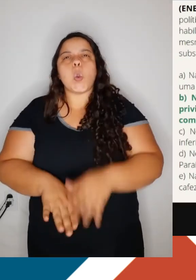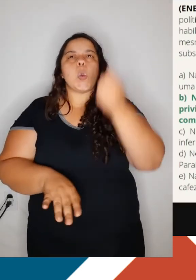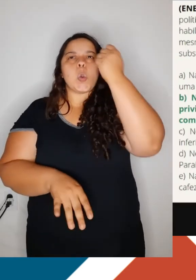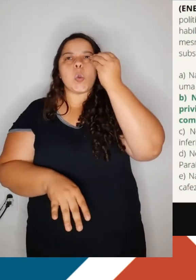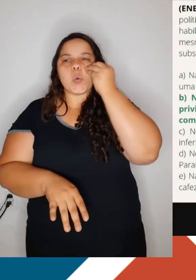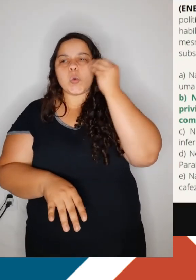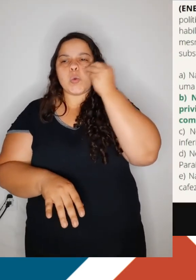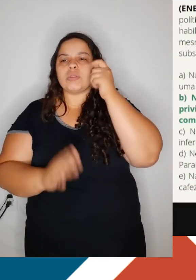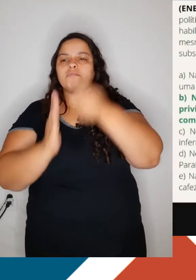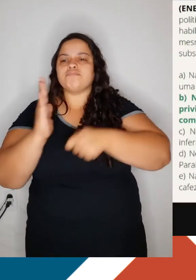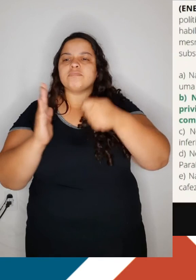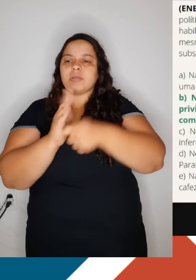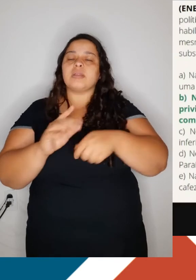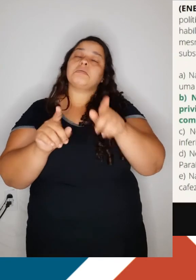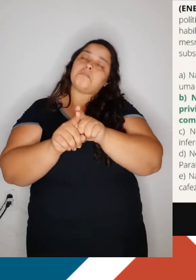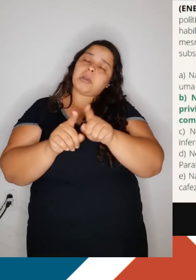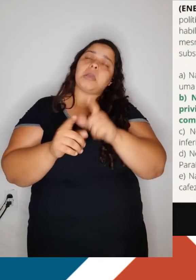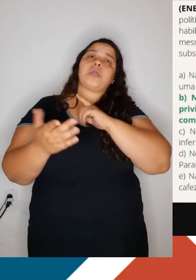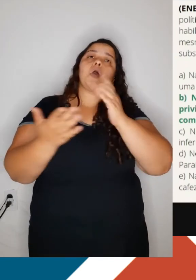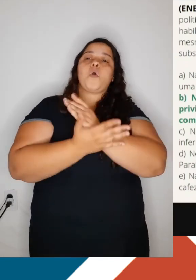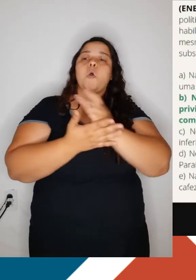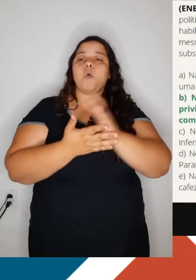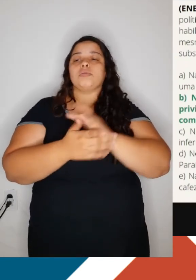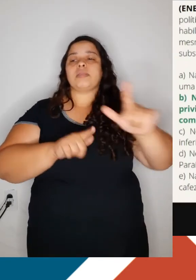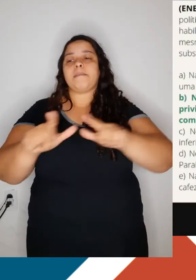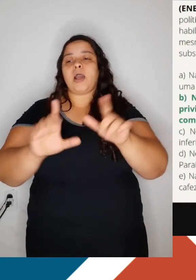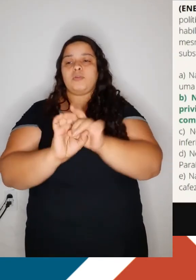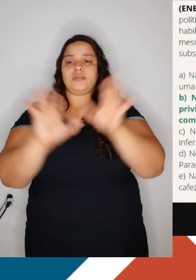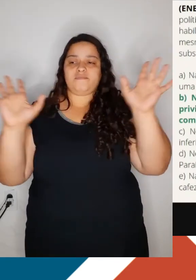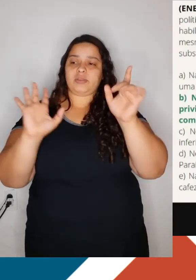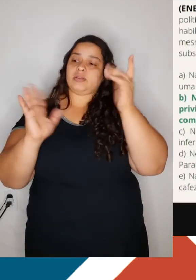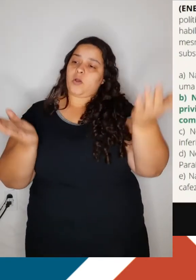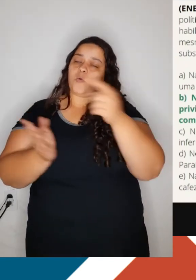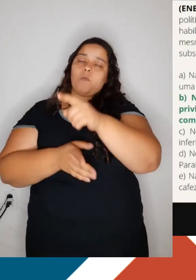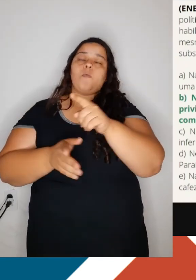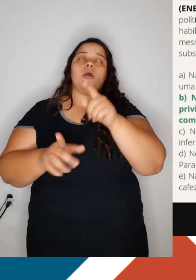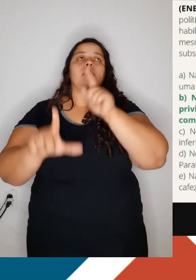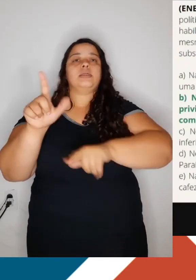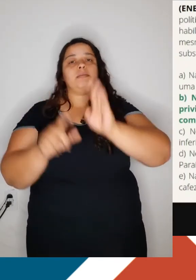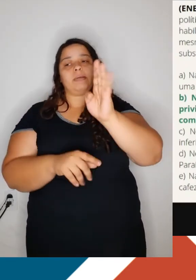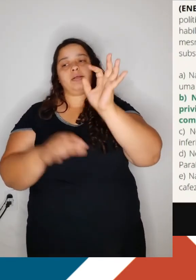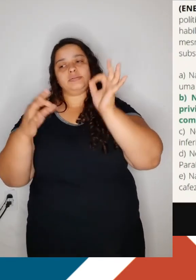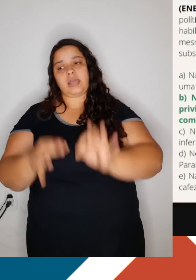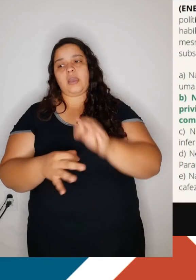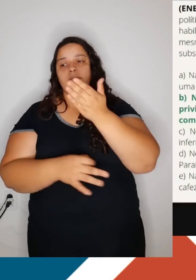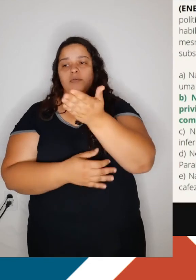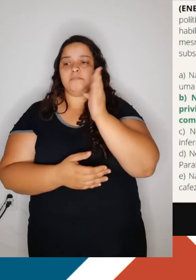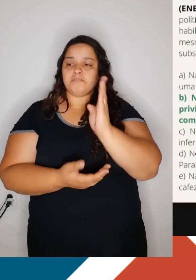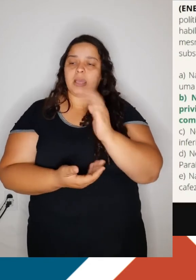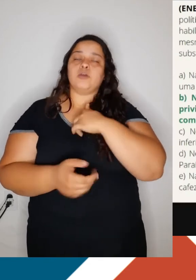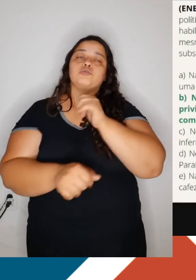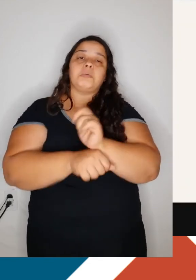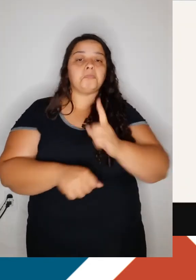eram favoráveis à adoção do trabalho livre, né? Então, a letra B está correta. Esse é o gabarito da